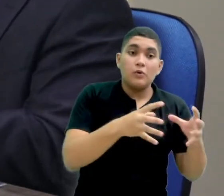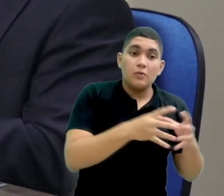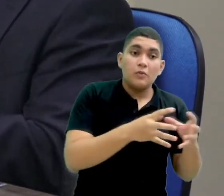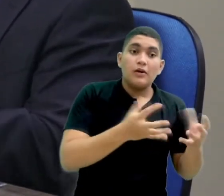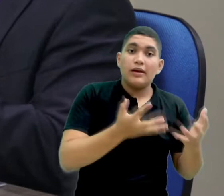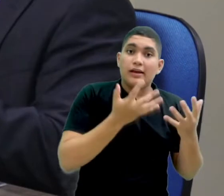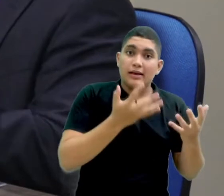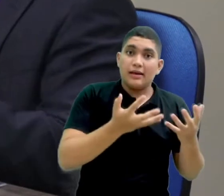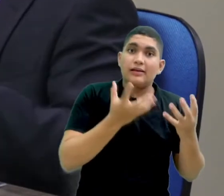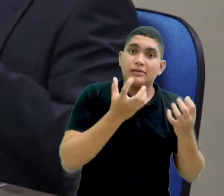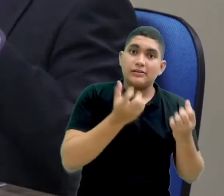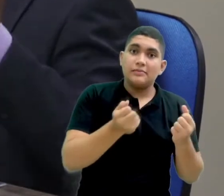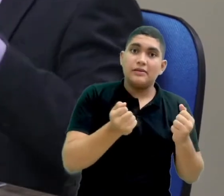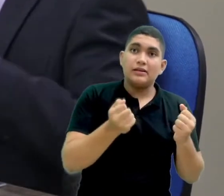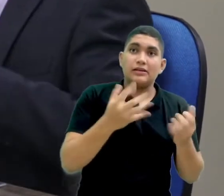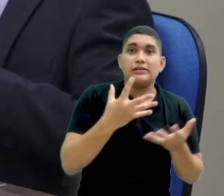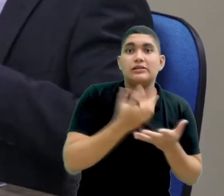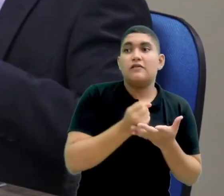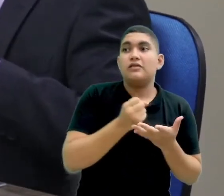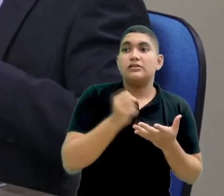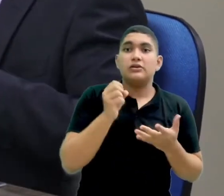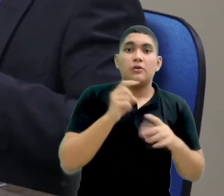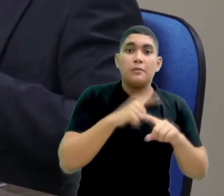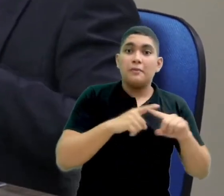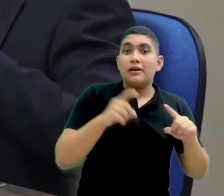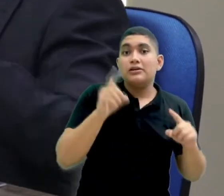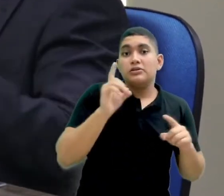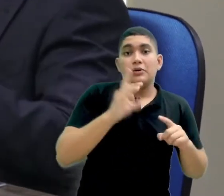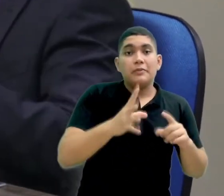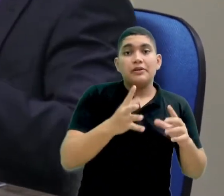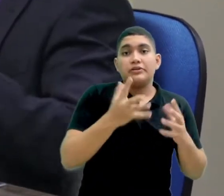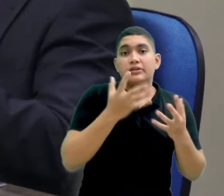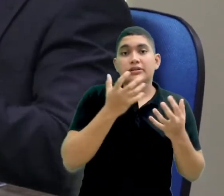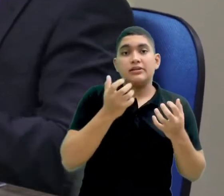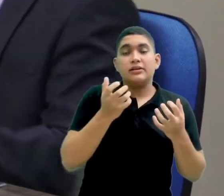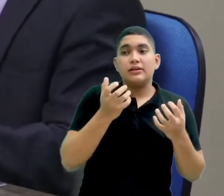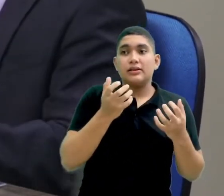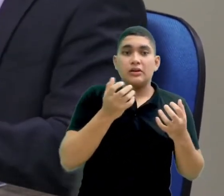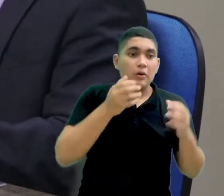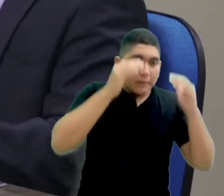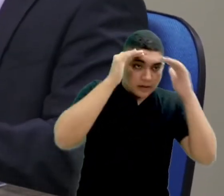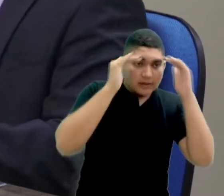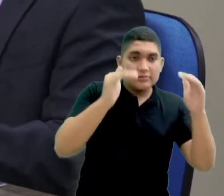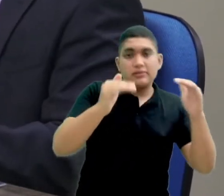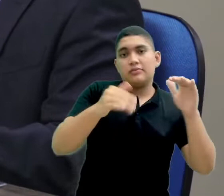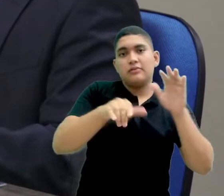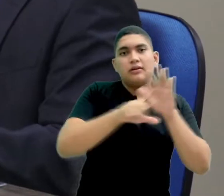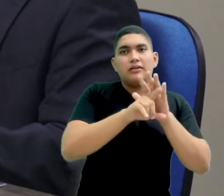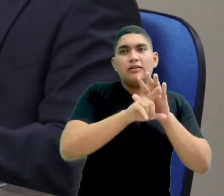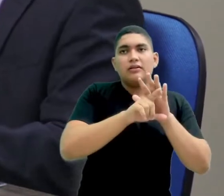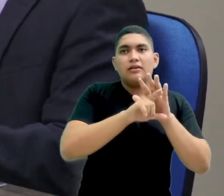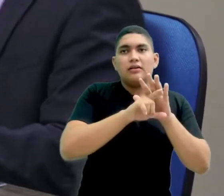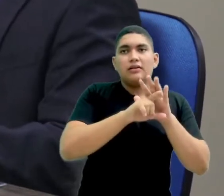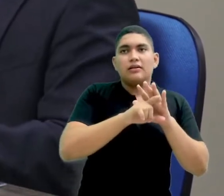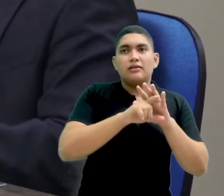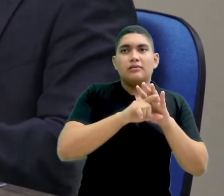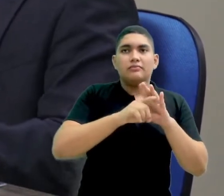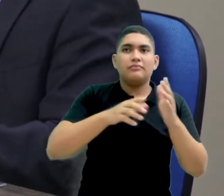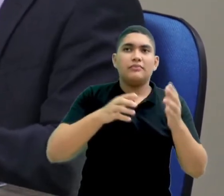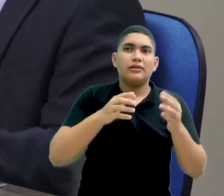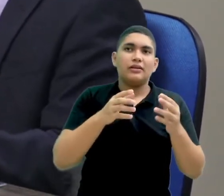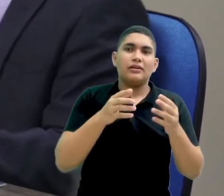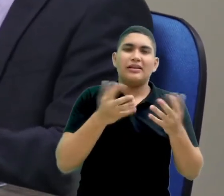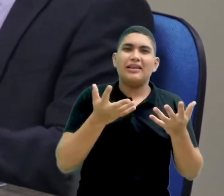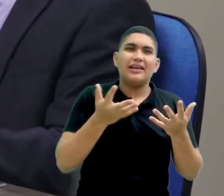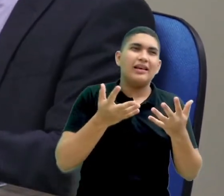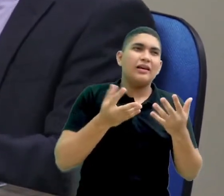da guarda da lei. É algo para fora, é algo exterior. Podemos dizer que são sepulcros